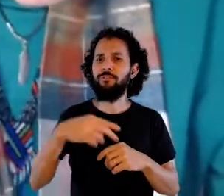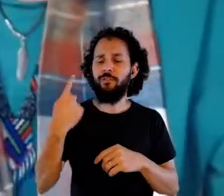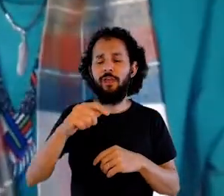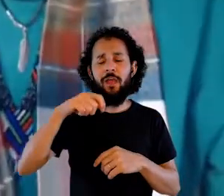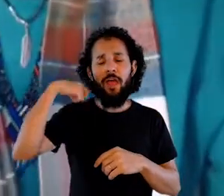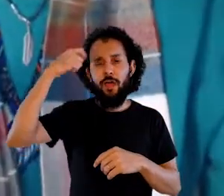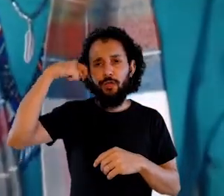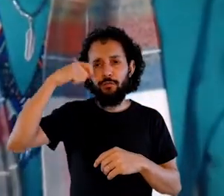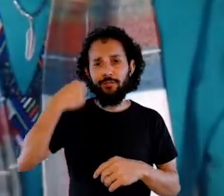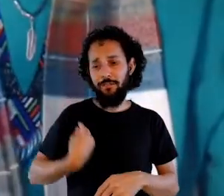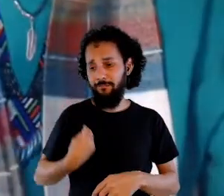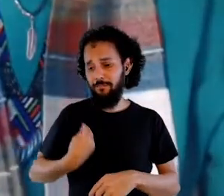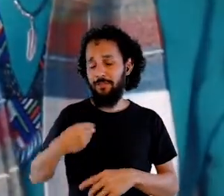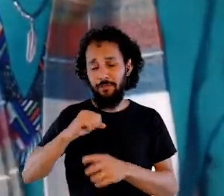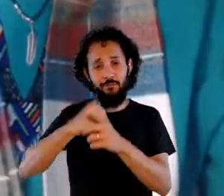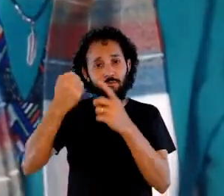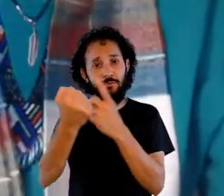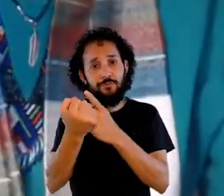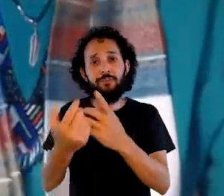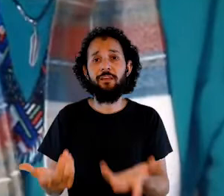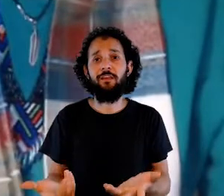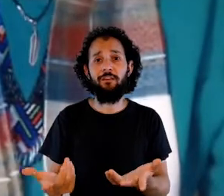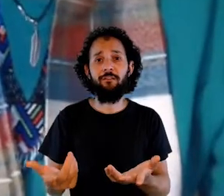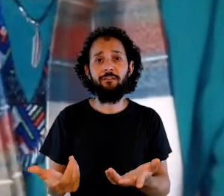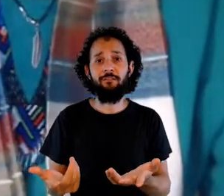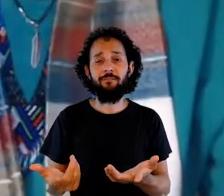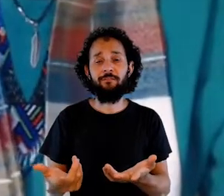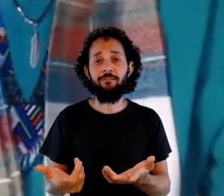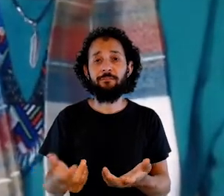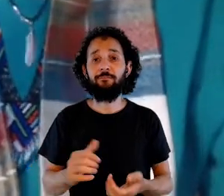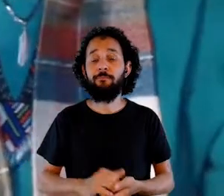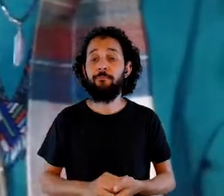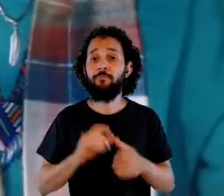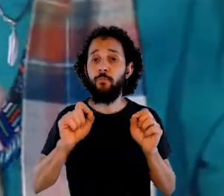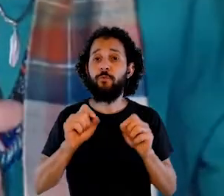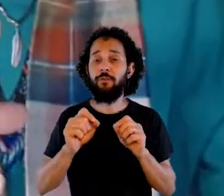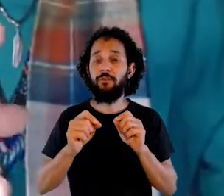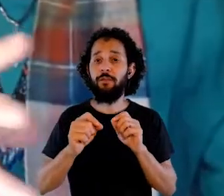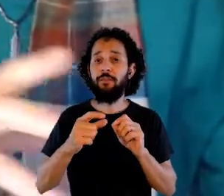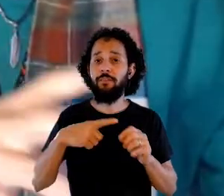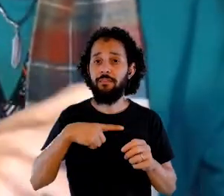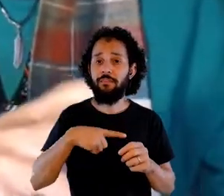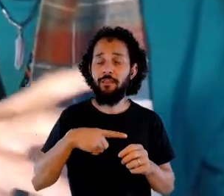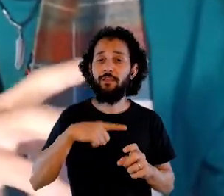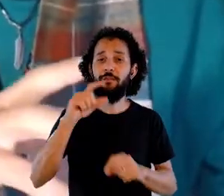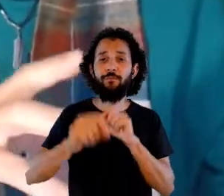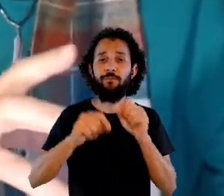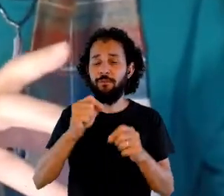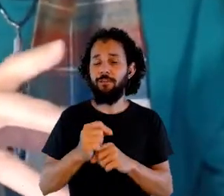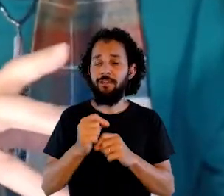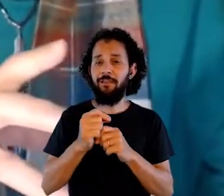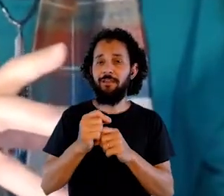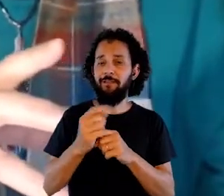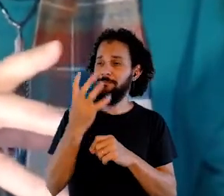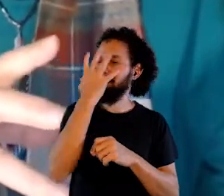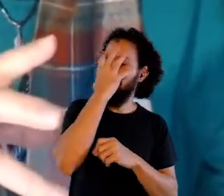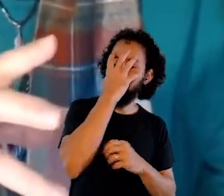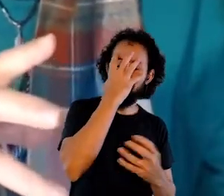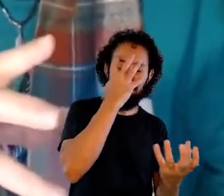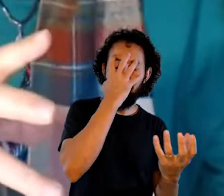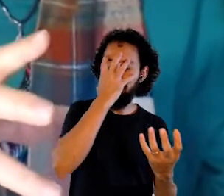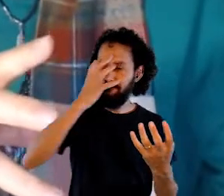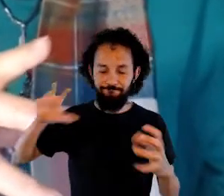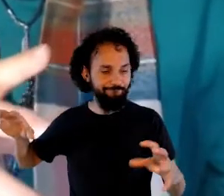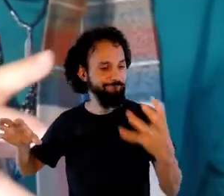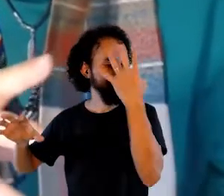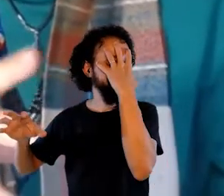né? Na verdade, que vamos criando também as nossas máscaras. Isso daí é conhecimento do Sul, que a gente está falando, do